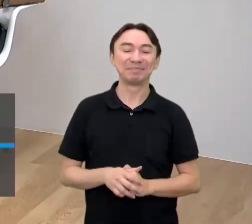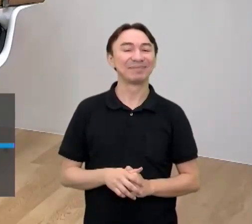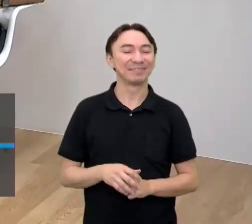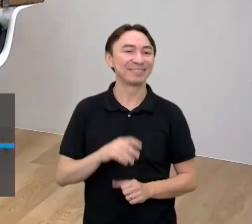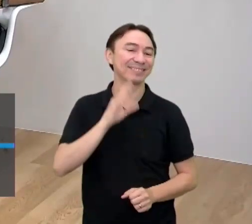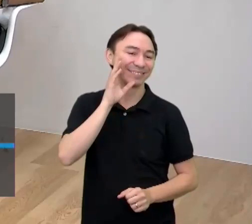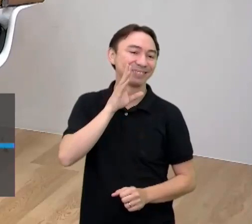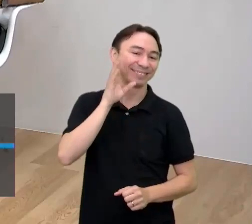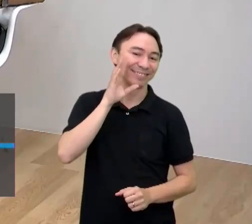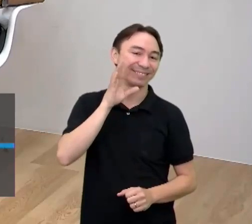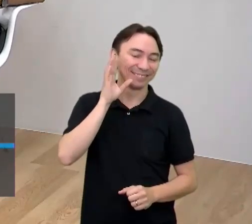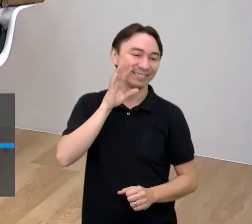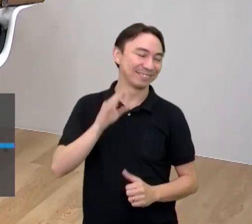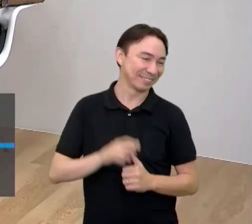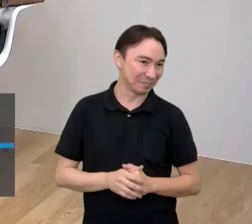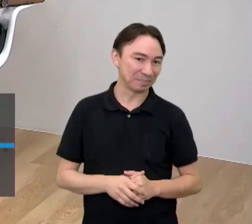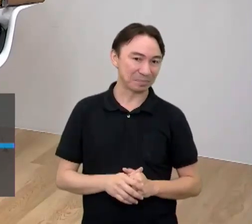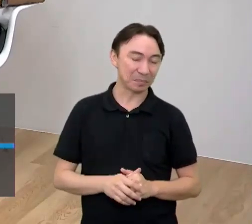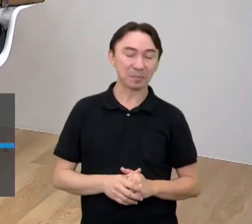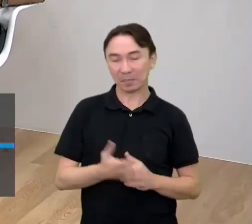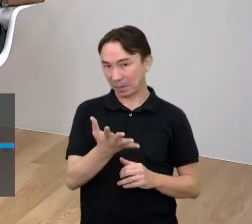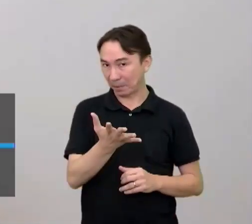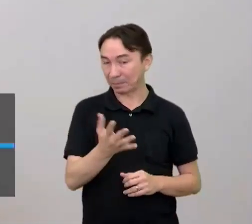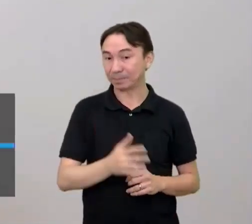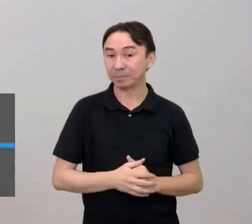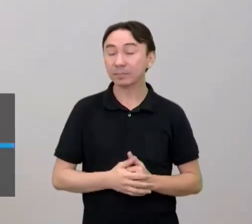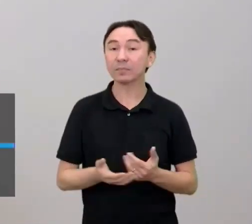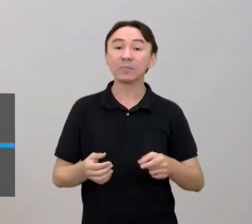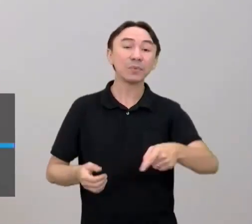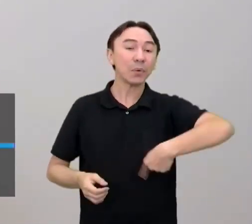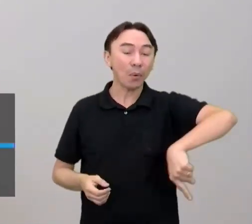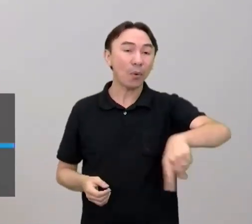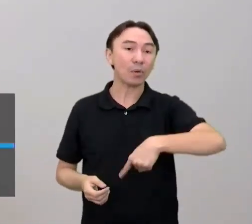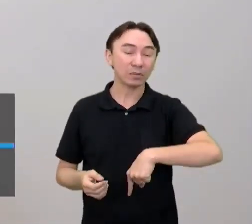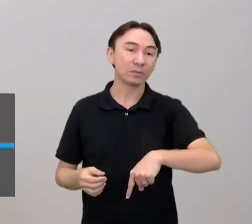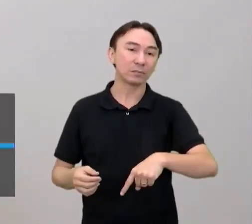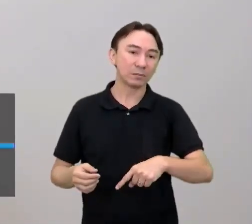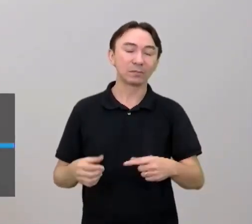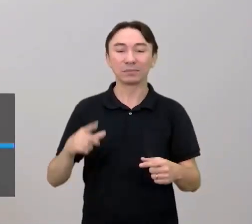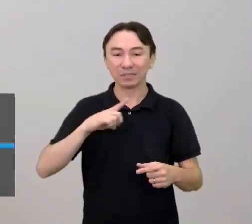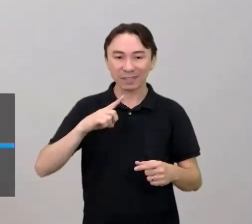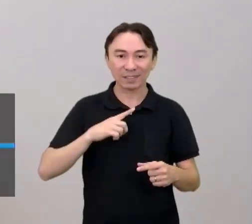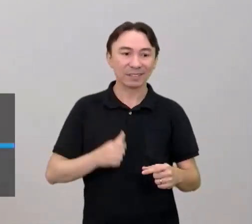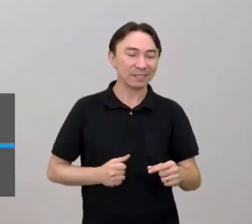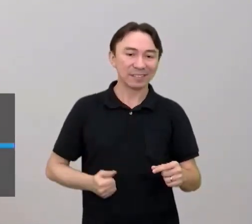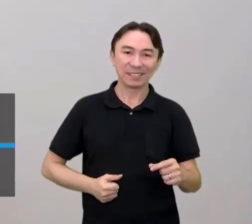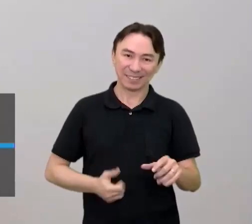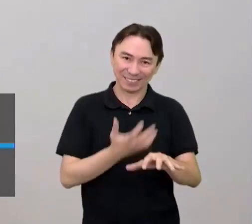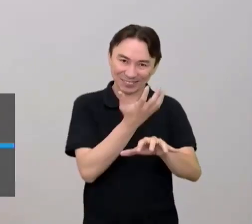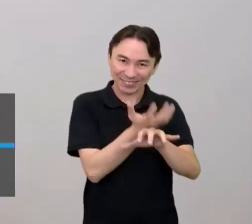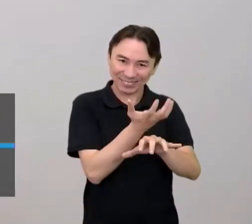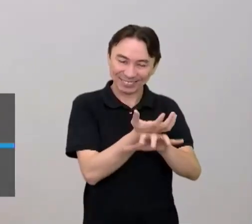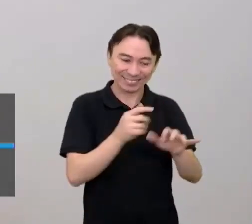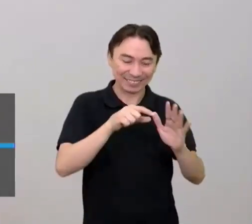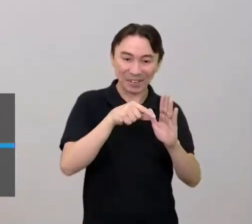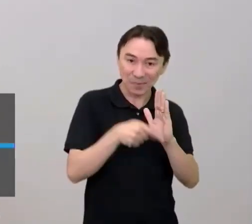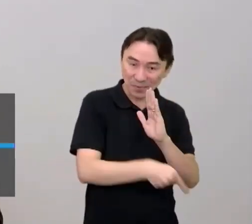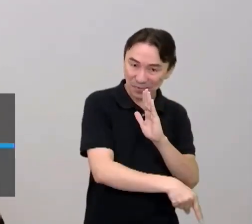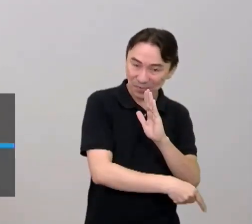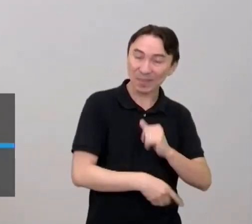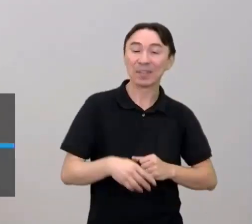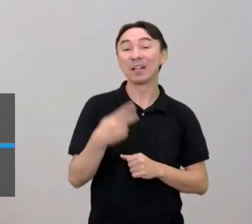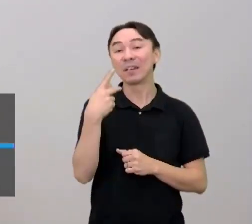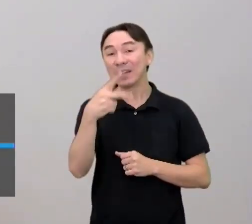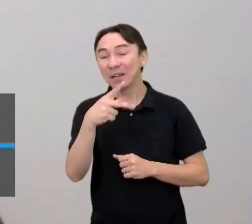isso, porque de repente, olha que curioso. Nesse trabalho que a gente está fazendo nos itinerários, o aluno ele pode aprofundar